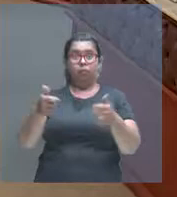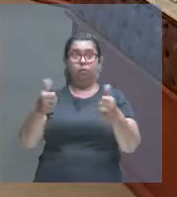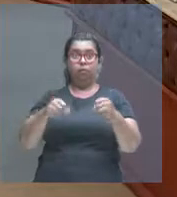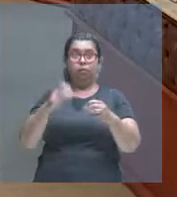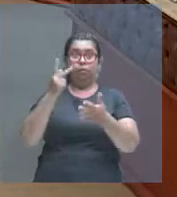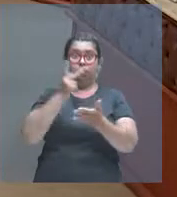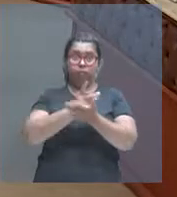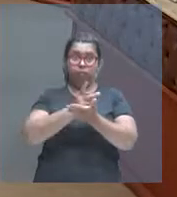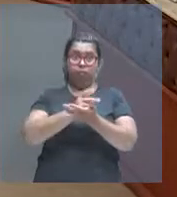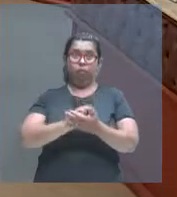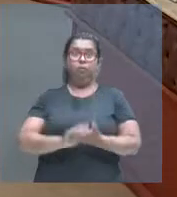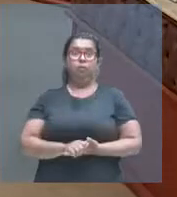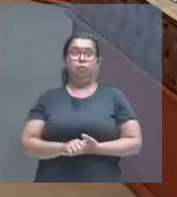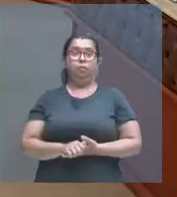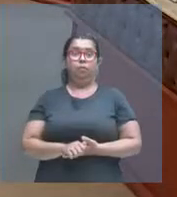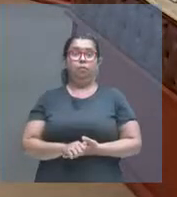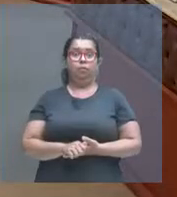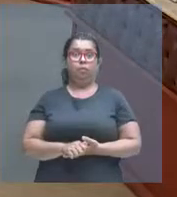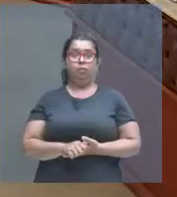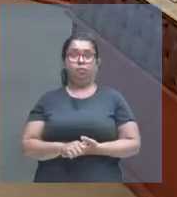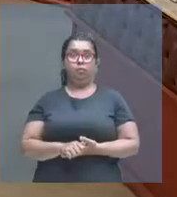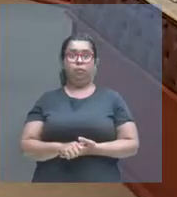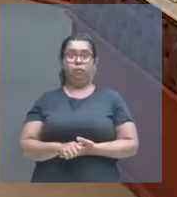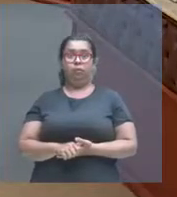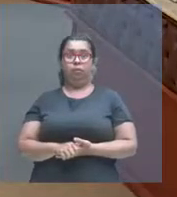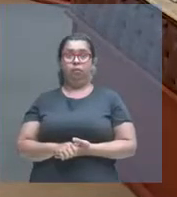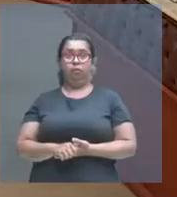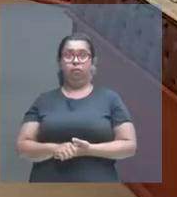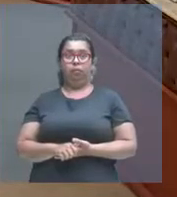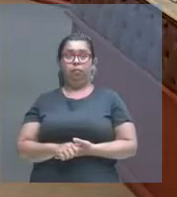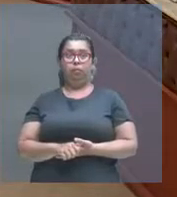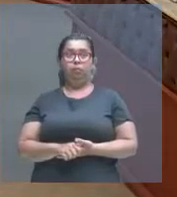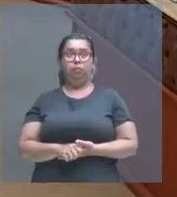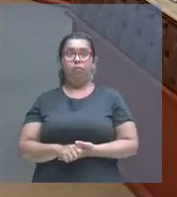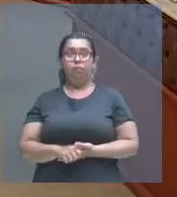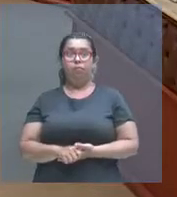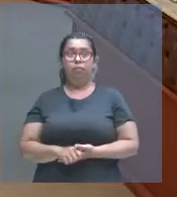patamar superior da nossa